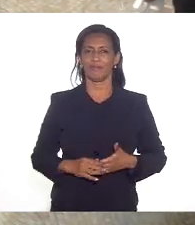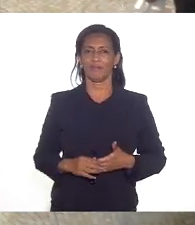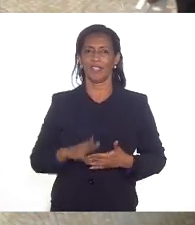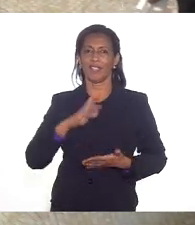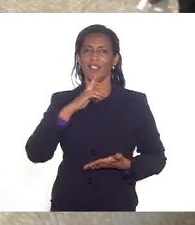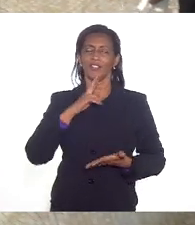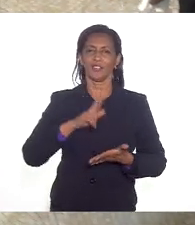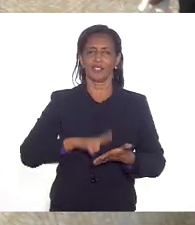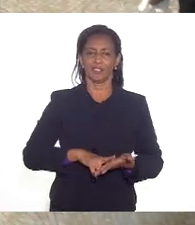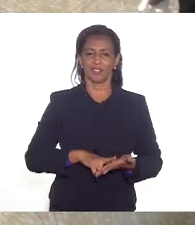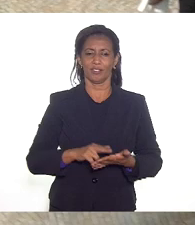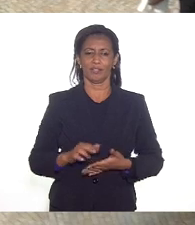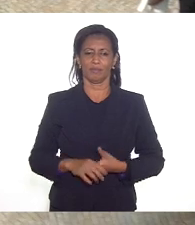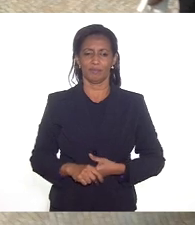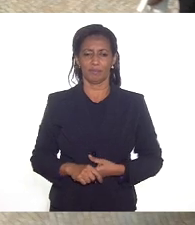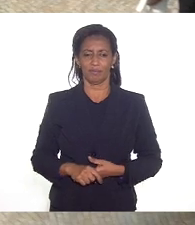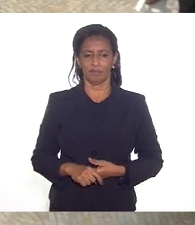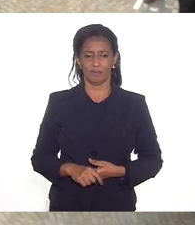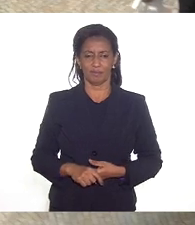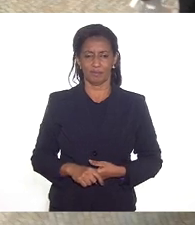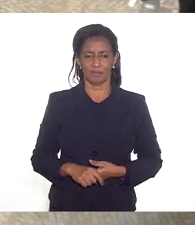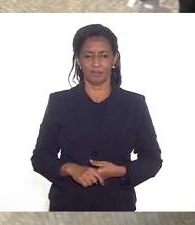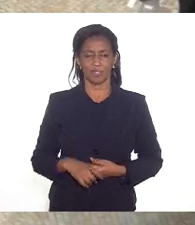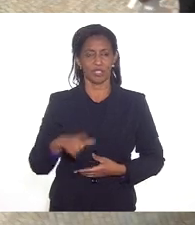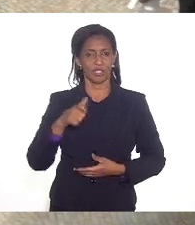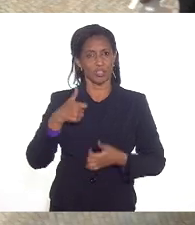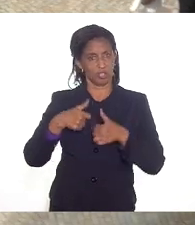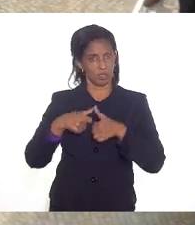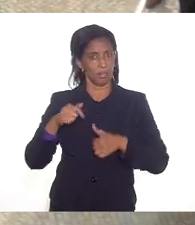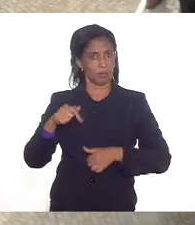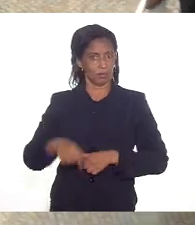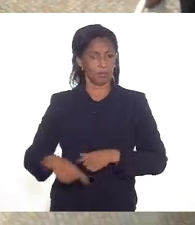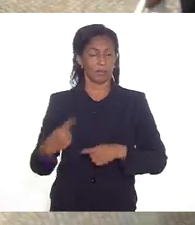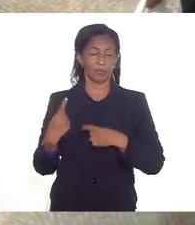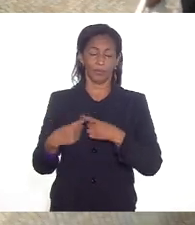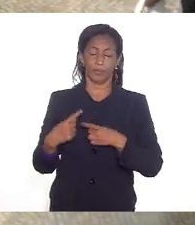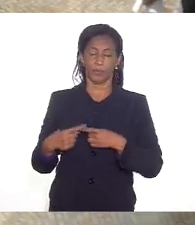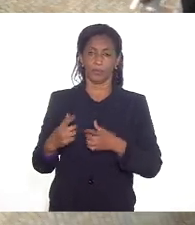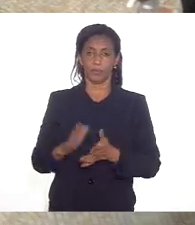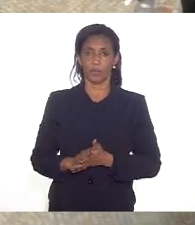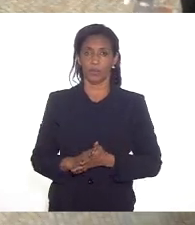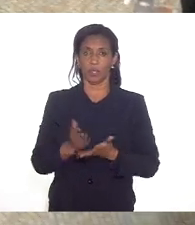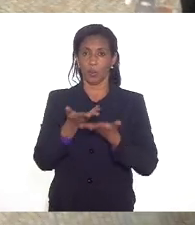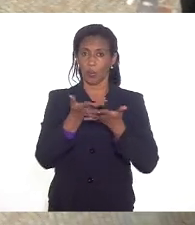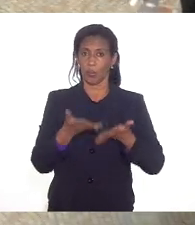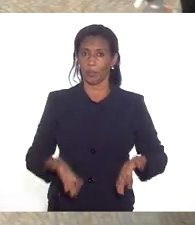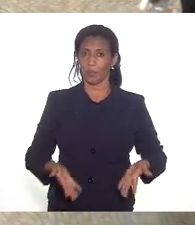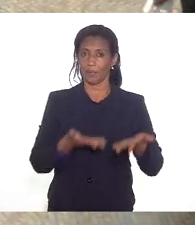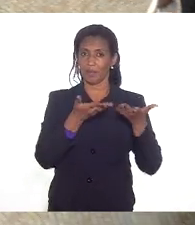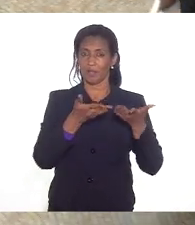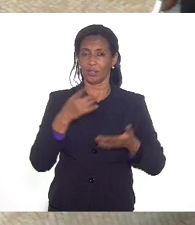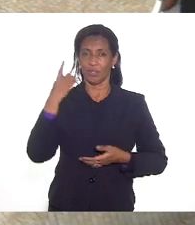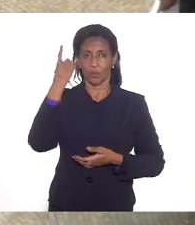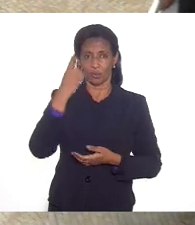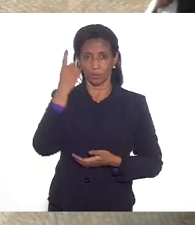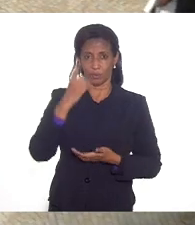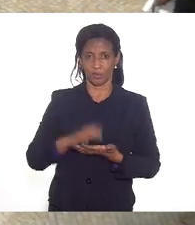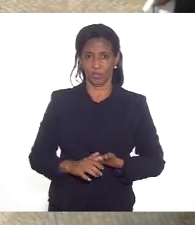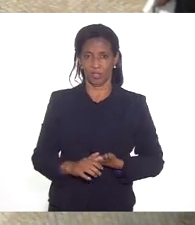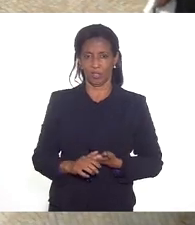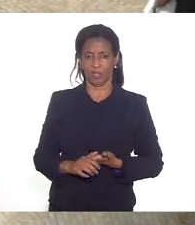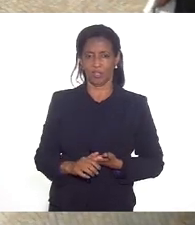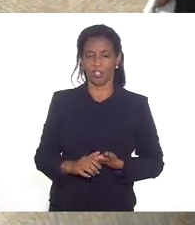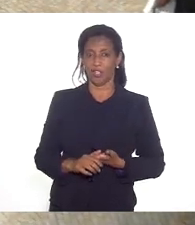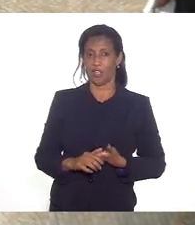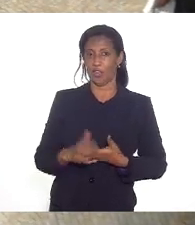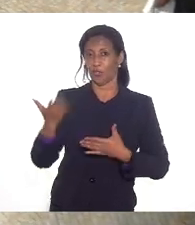as razões de estamos aqui porque homenagear o deputado do